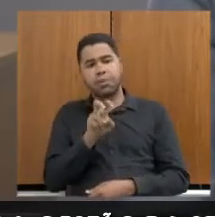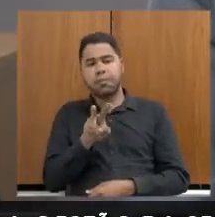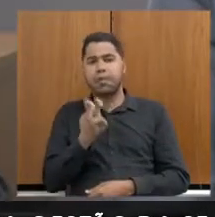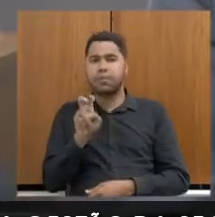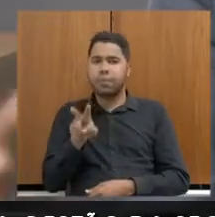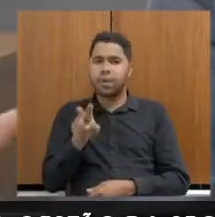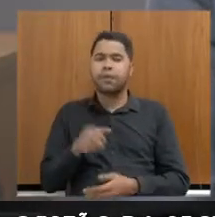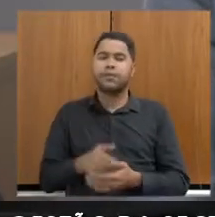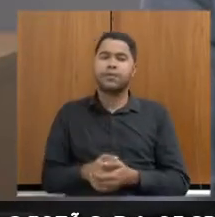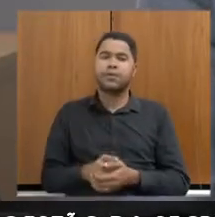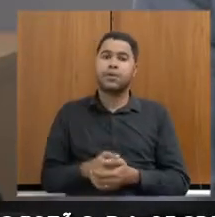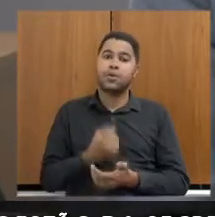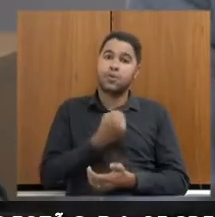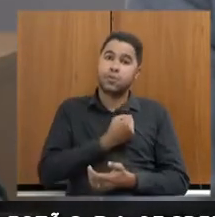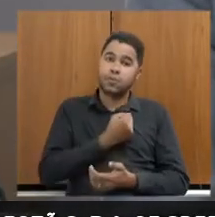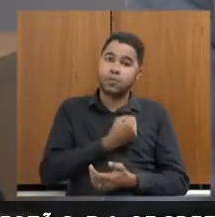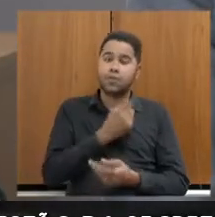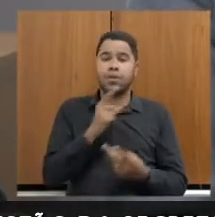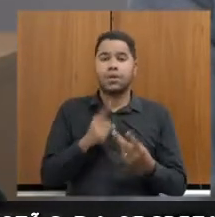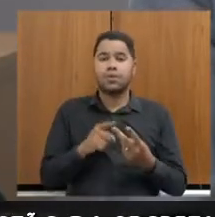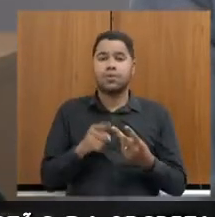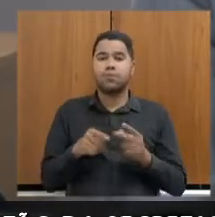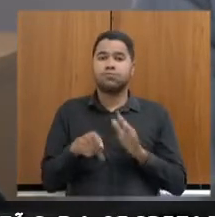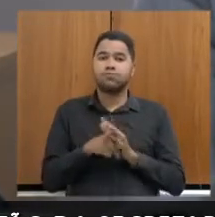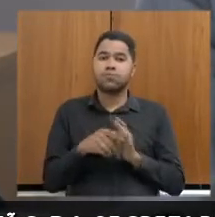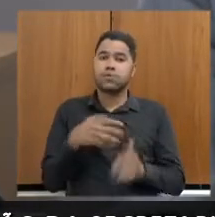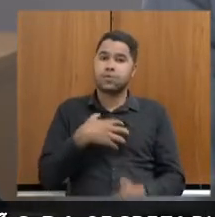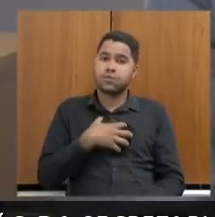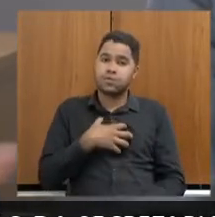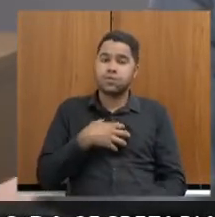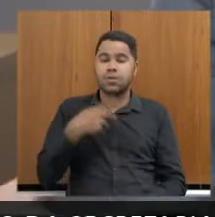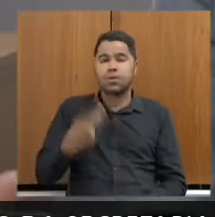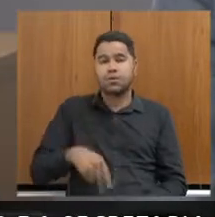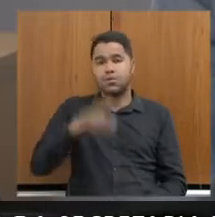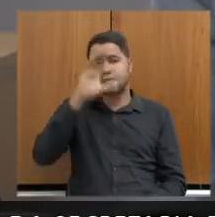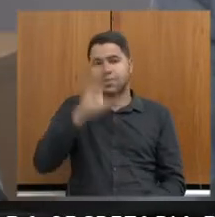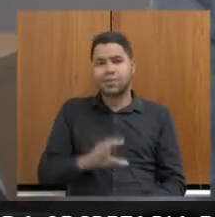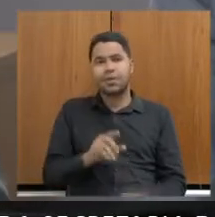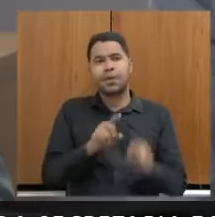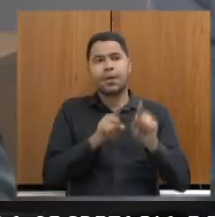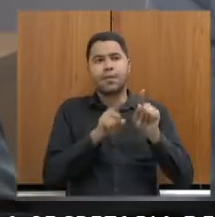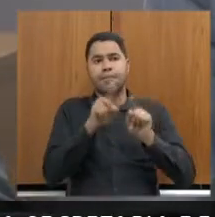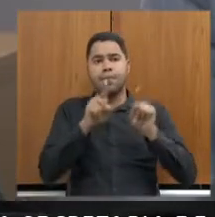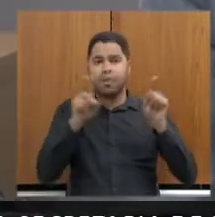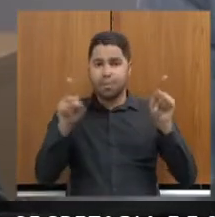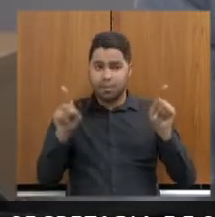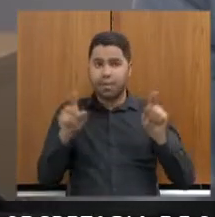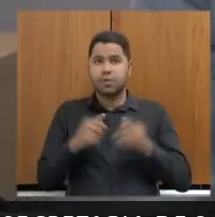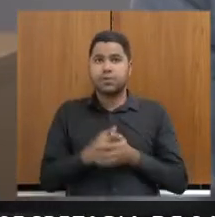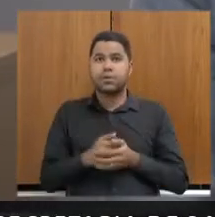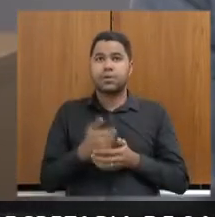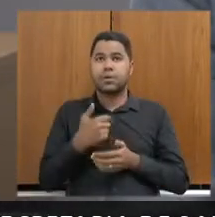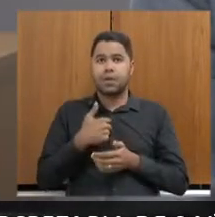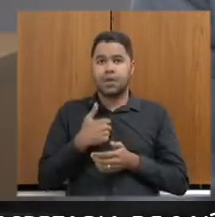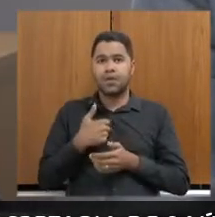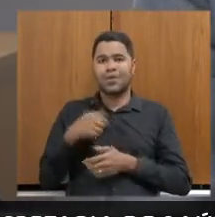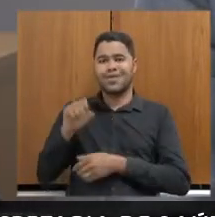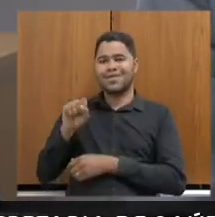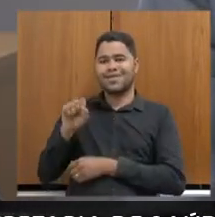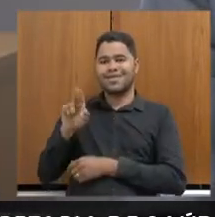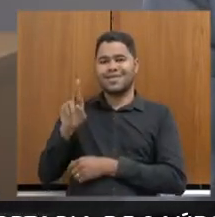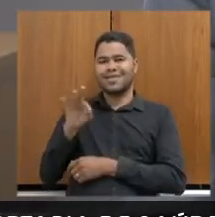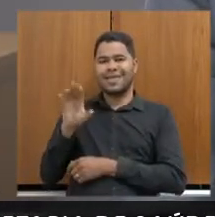tanto numéricos quanto no sentimento do Cidadão dos quatro cantos do estado pelo menos sei o que vem do Sertão